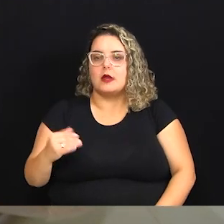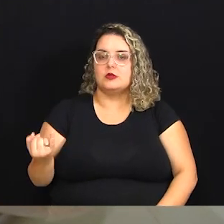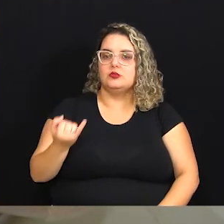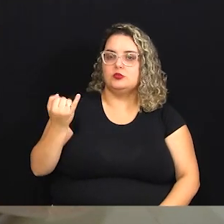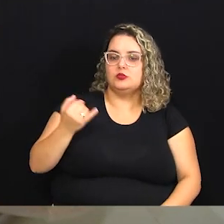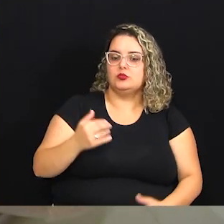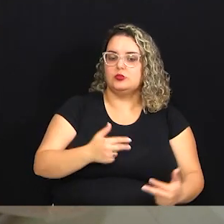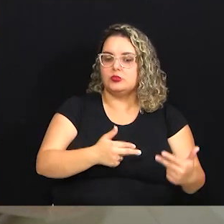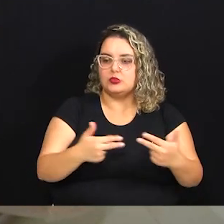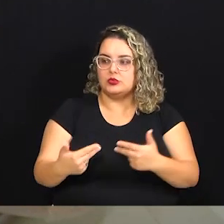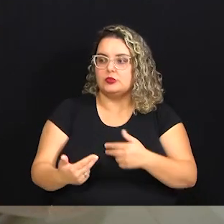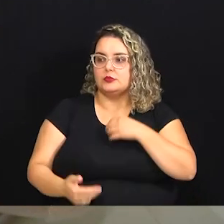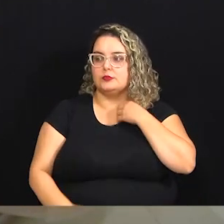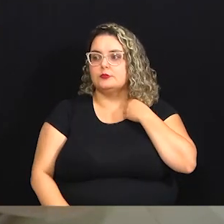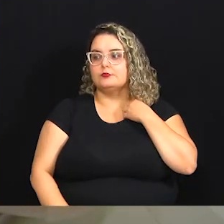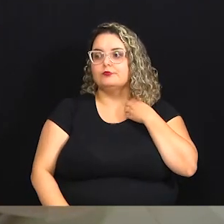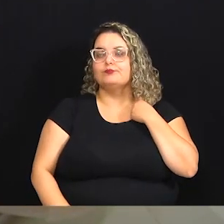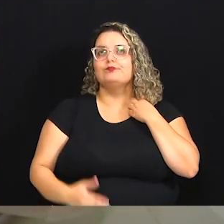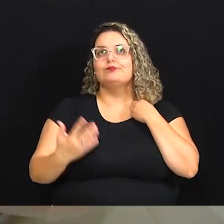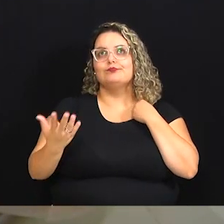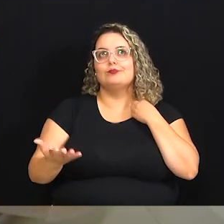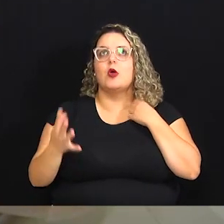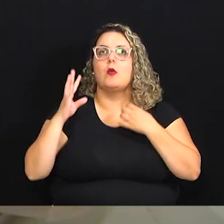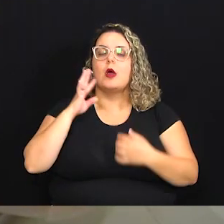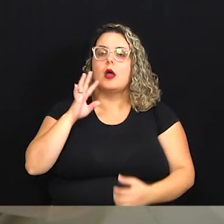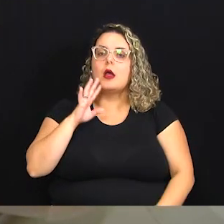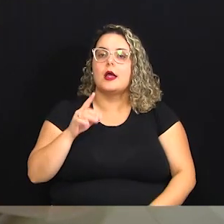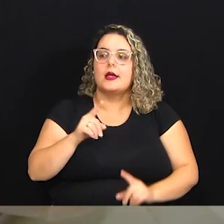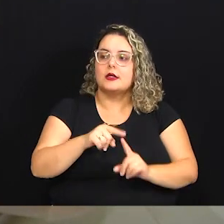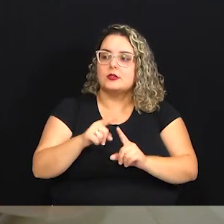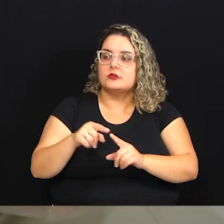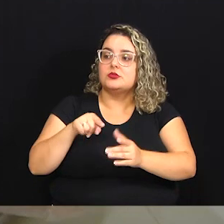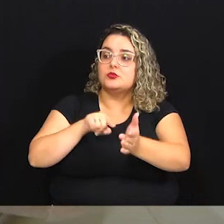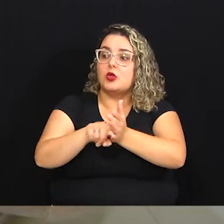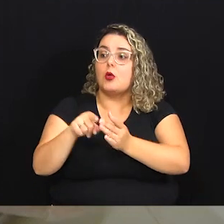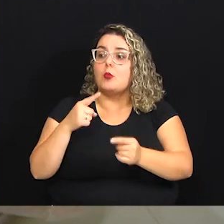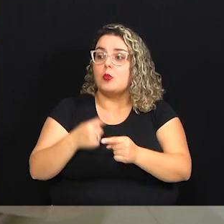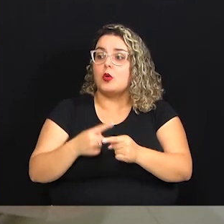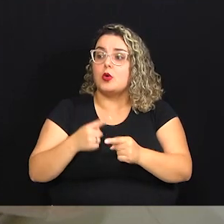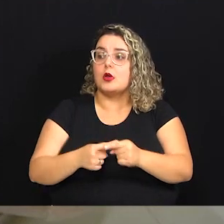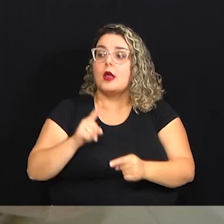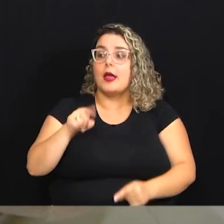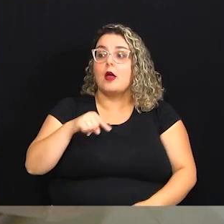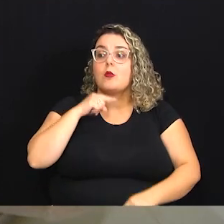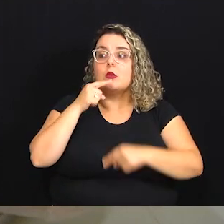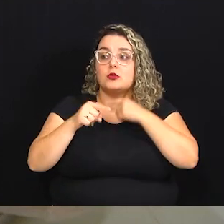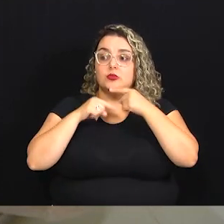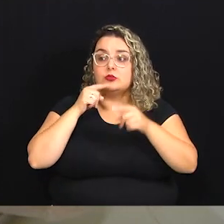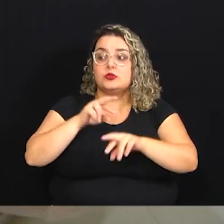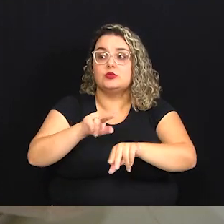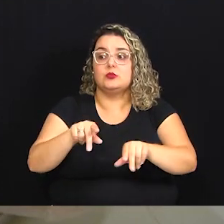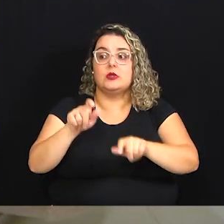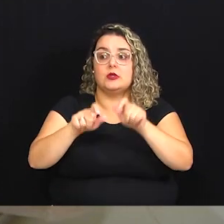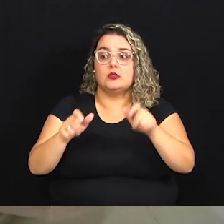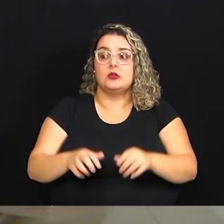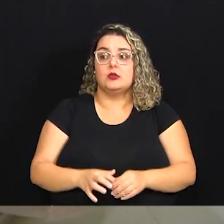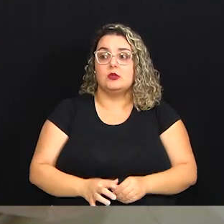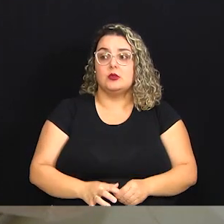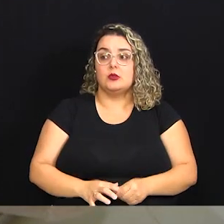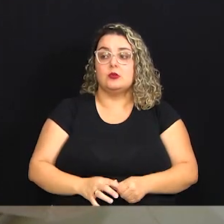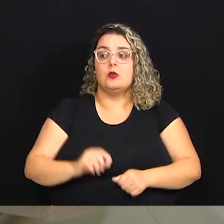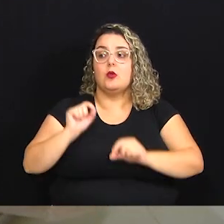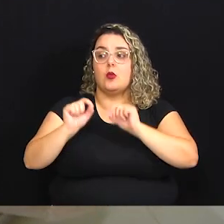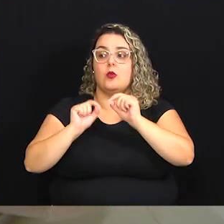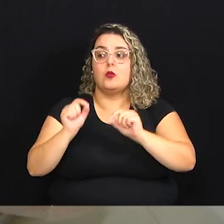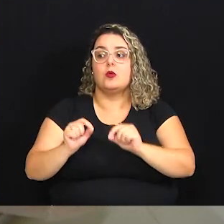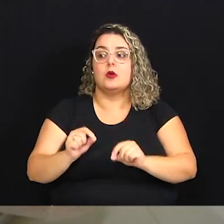mais interessante a gente seguir? Então, é super legal esse tipo de pergunta, porque essa é uma dúvida de muita gente. O